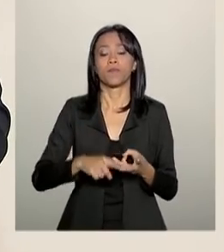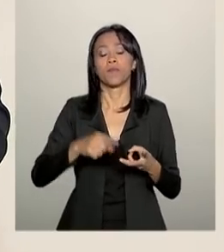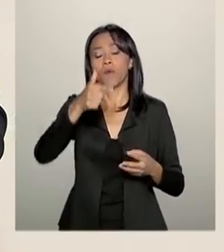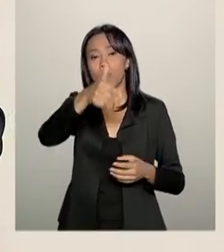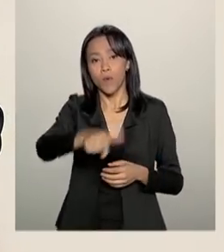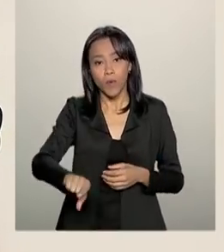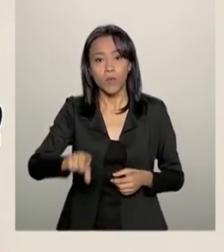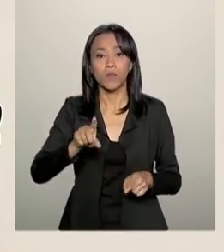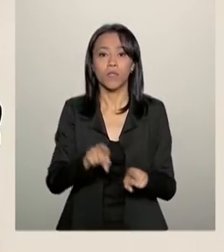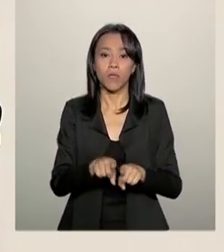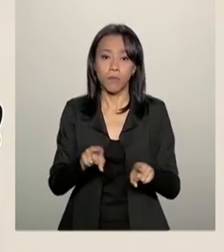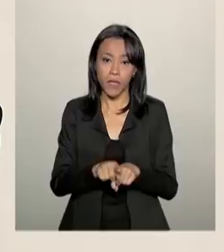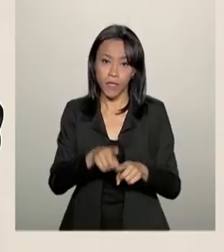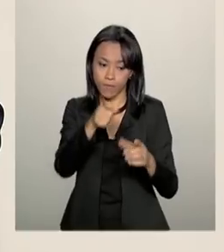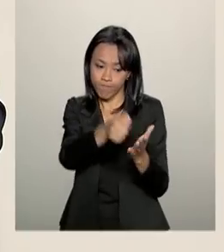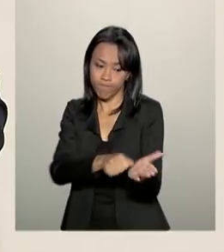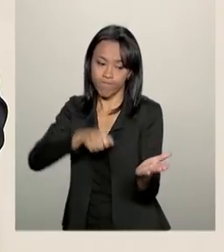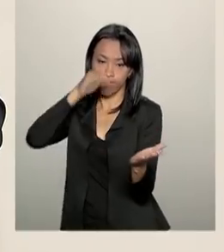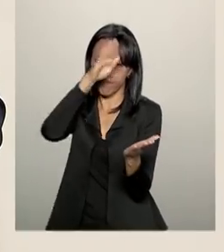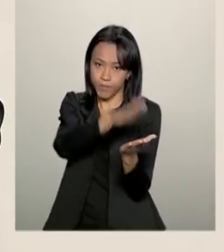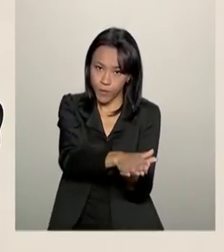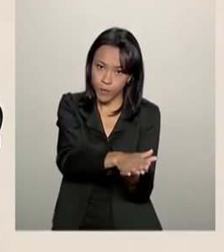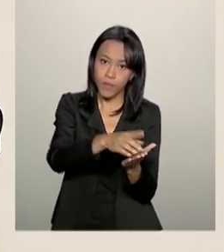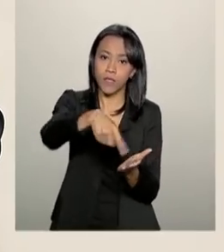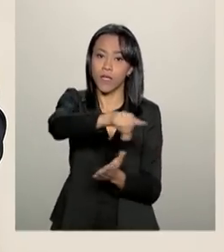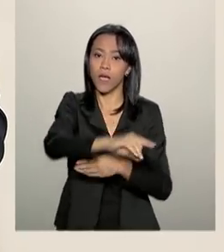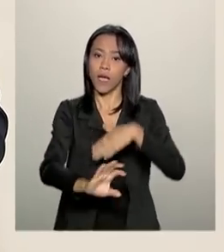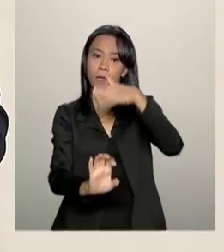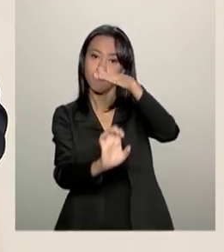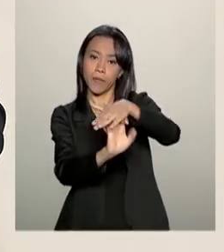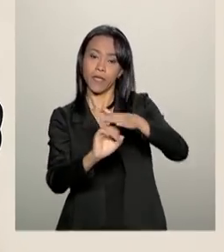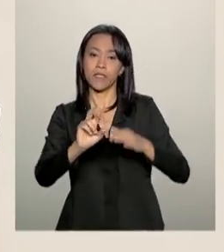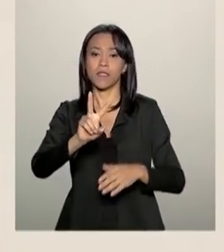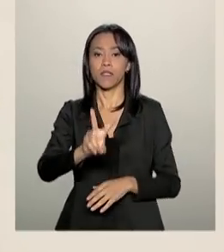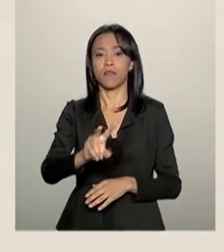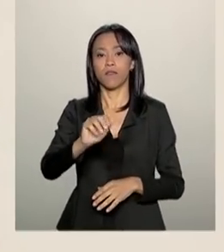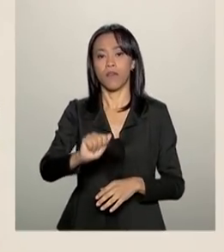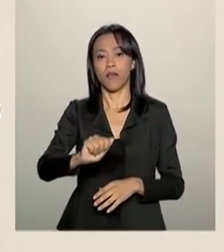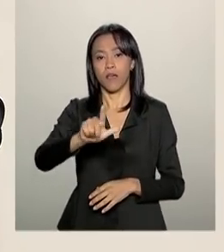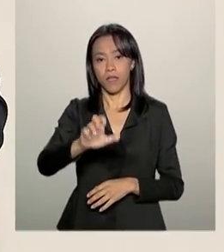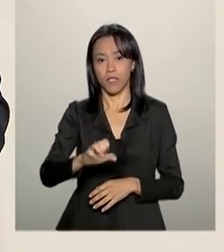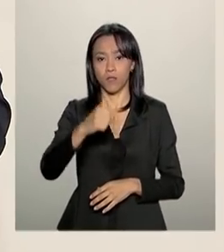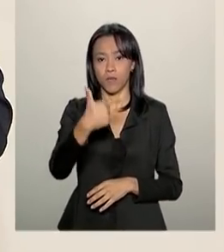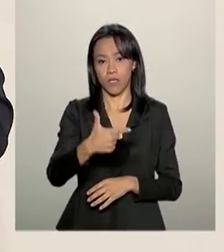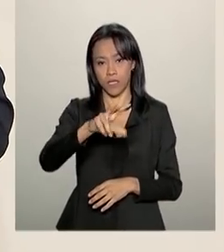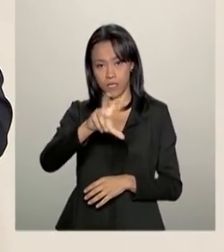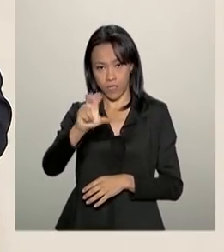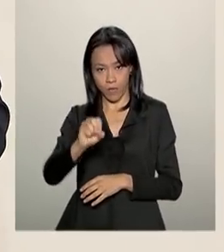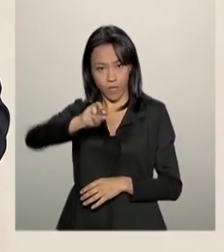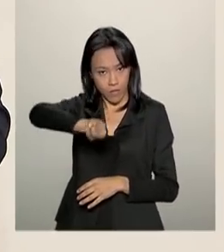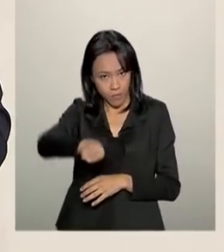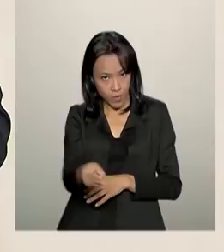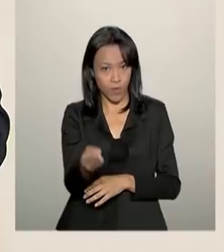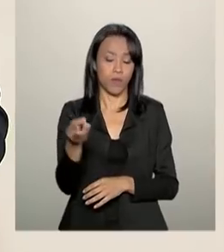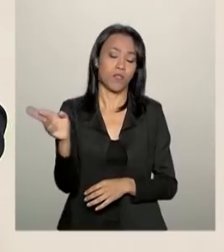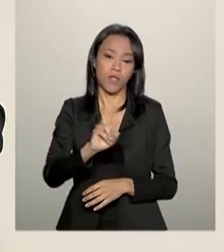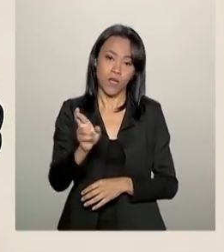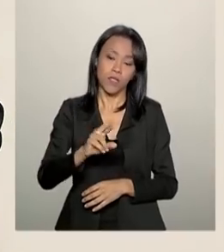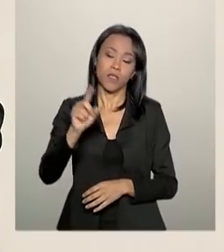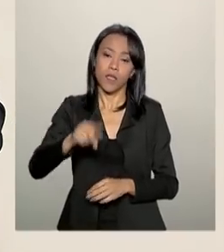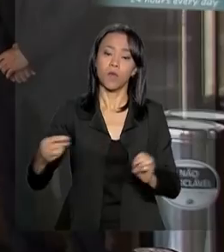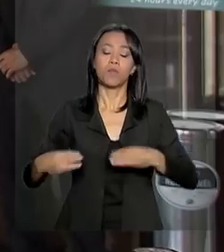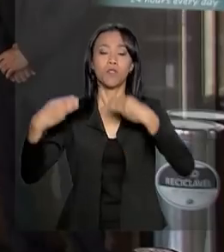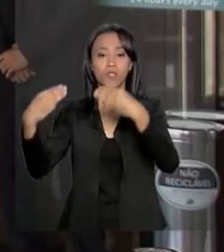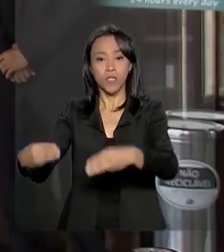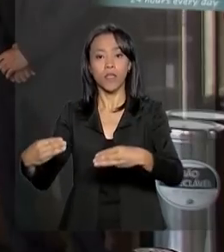Autuação da mineradora Vale no valor de 250 milhões de reais pelo Ministério do Meio Ambiente e IBAMA.